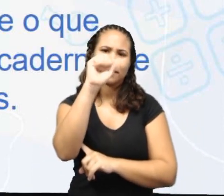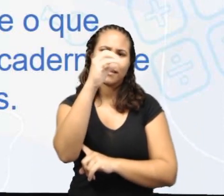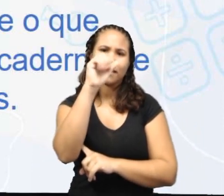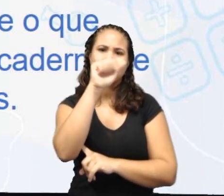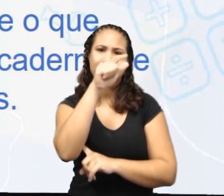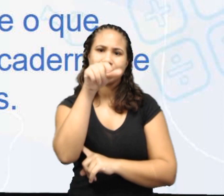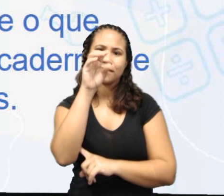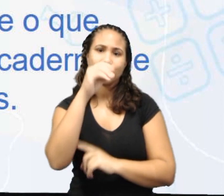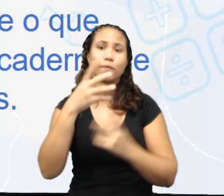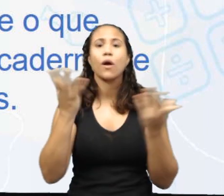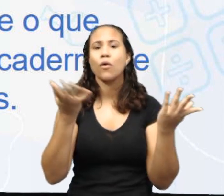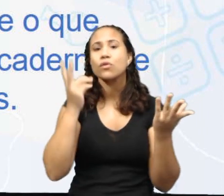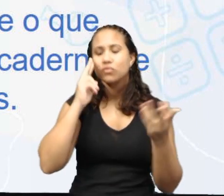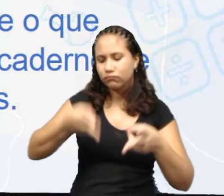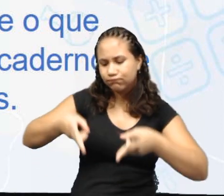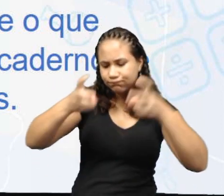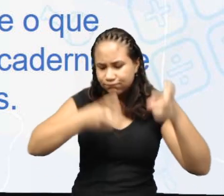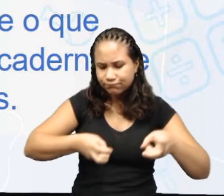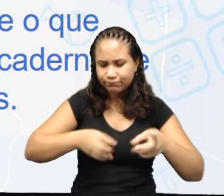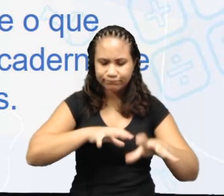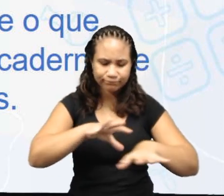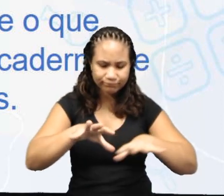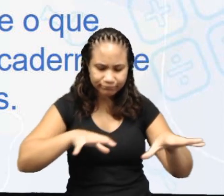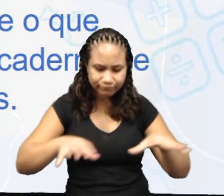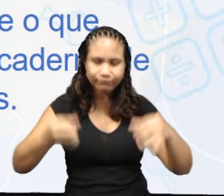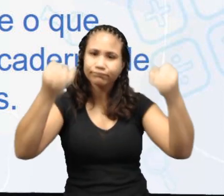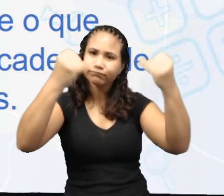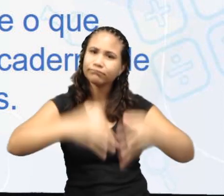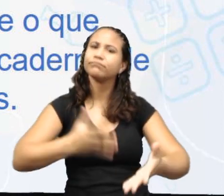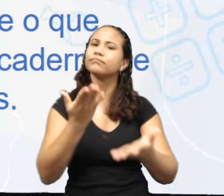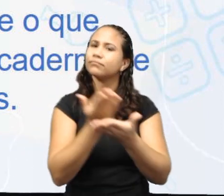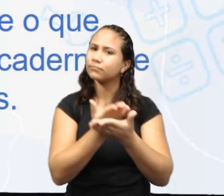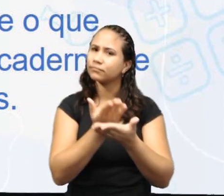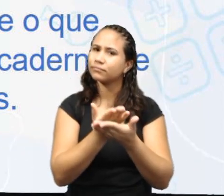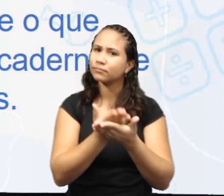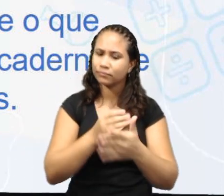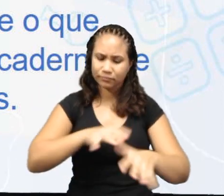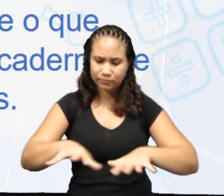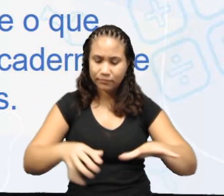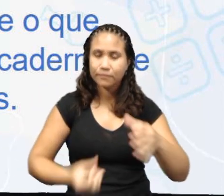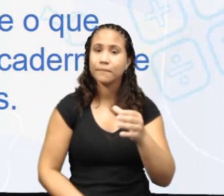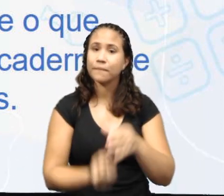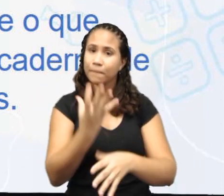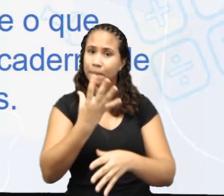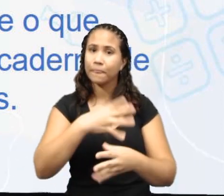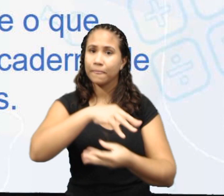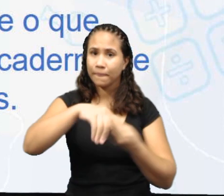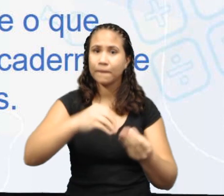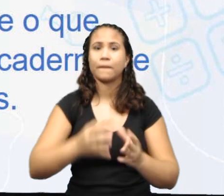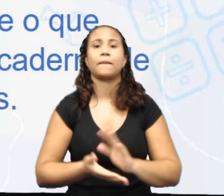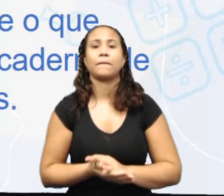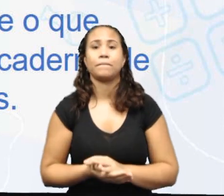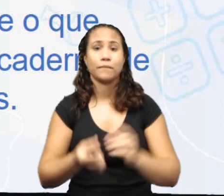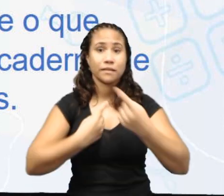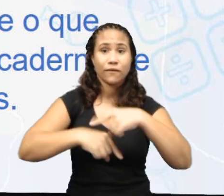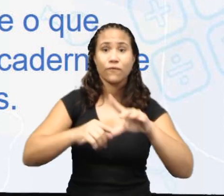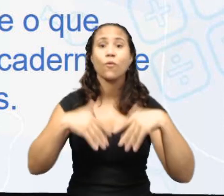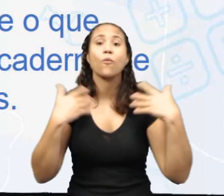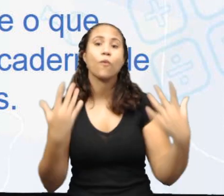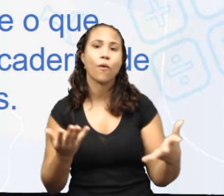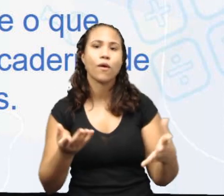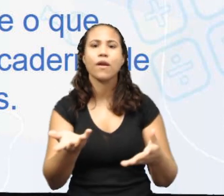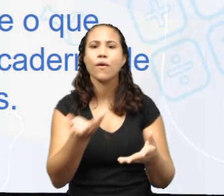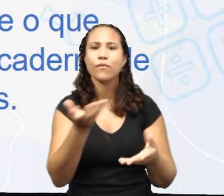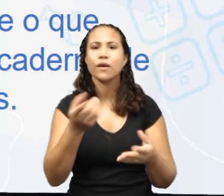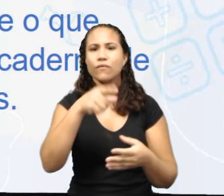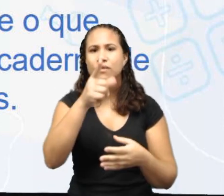Então, agora que a gente já viu os processos de separação de misturas heterogêneas, o nosso desafio vai ser o seguinte. Eu quero que vocês ponham